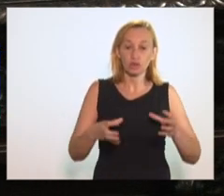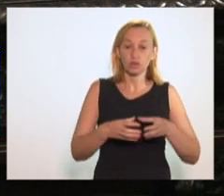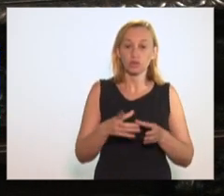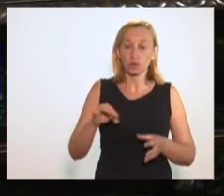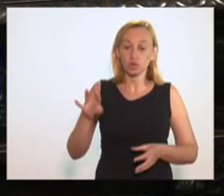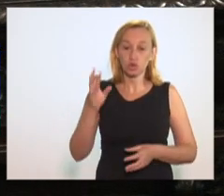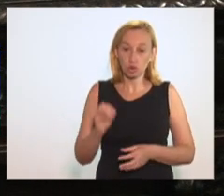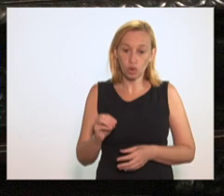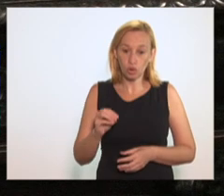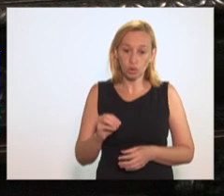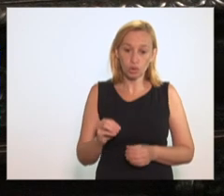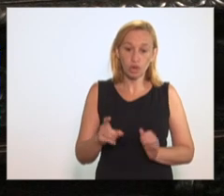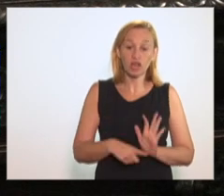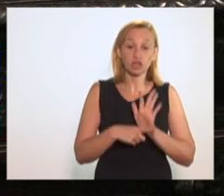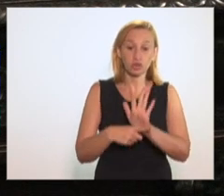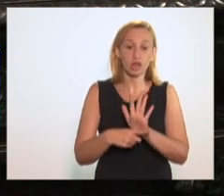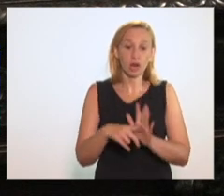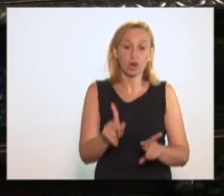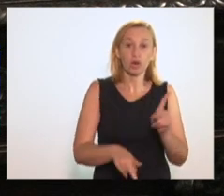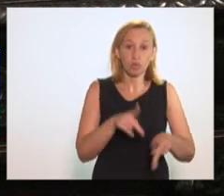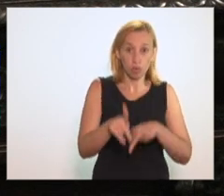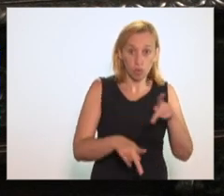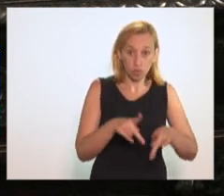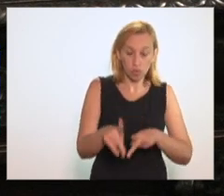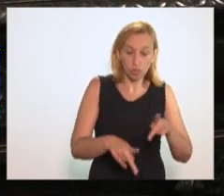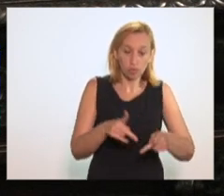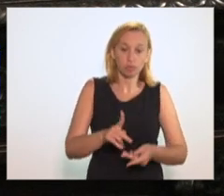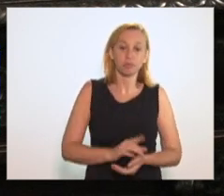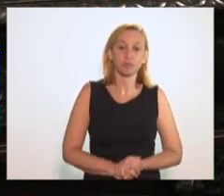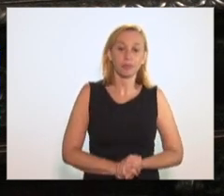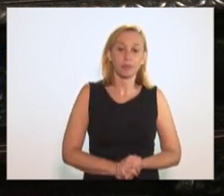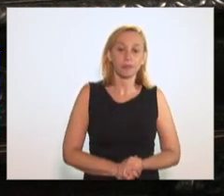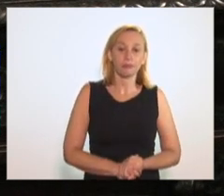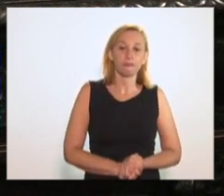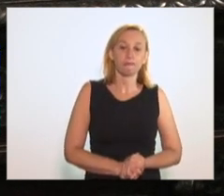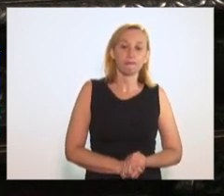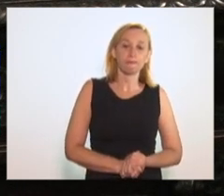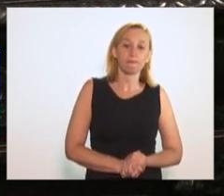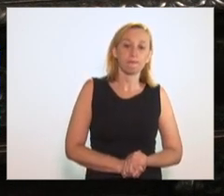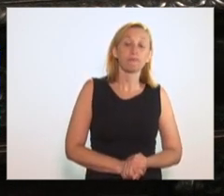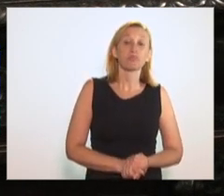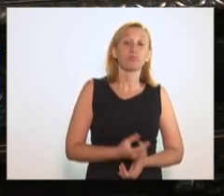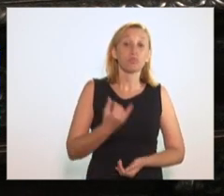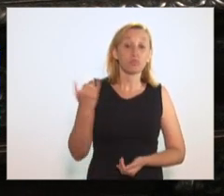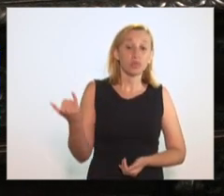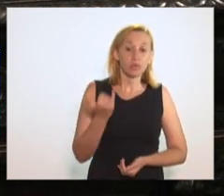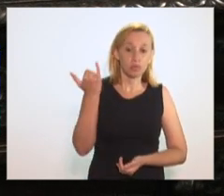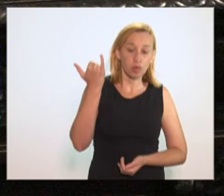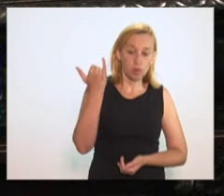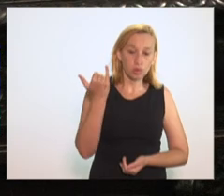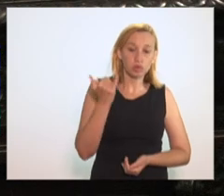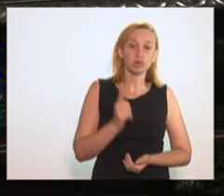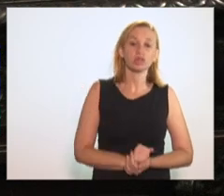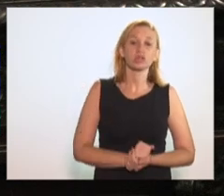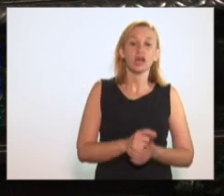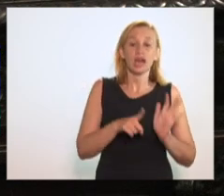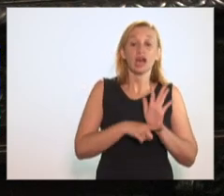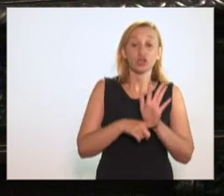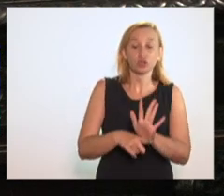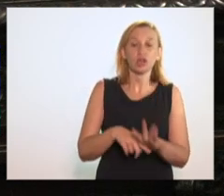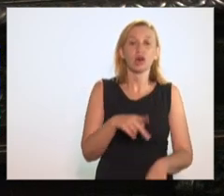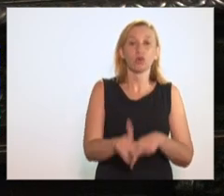benefício da população com o ideal de beneficiar a